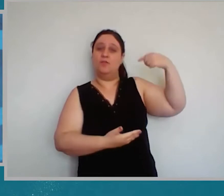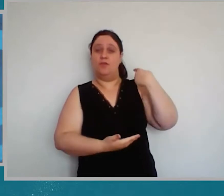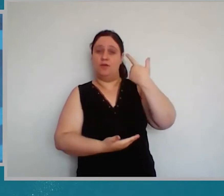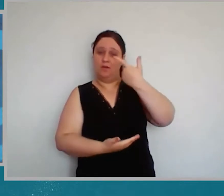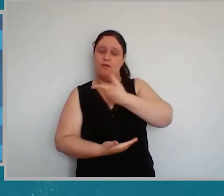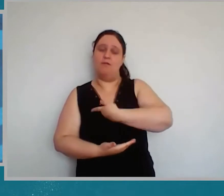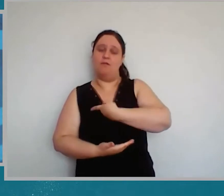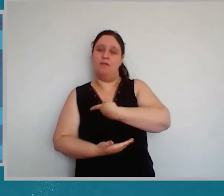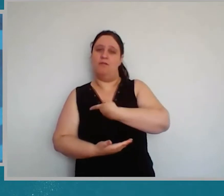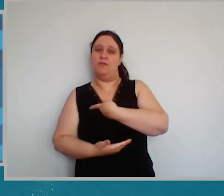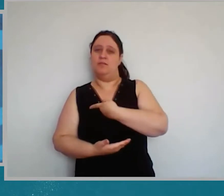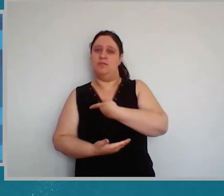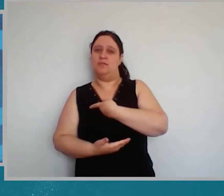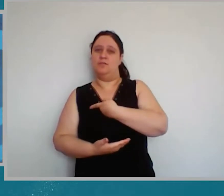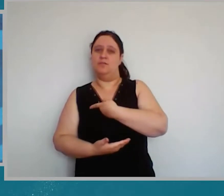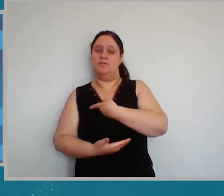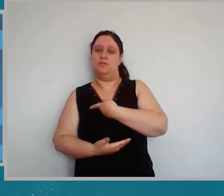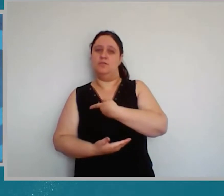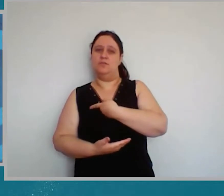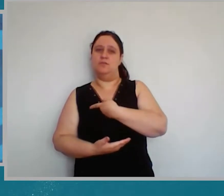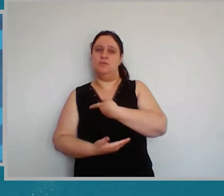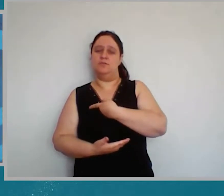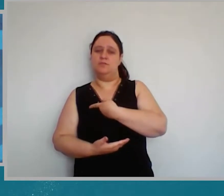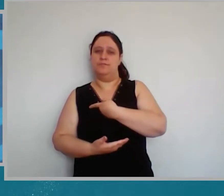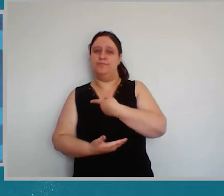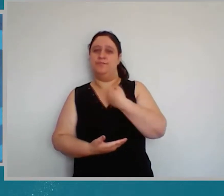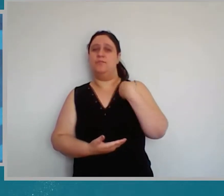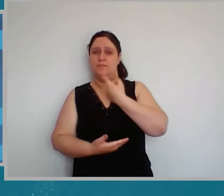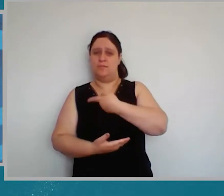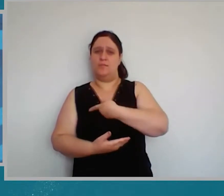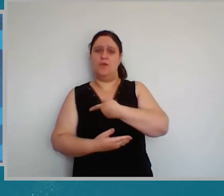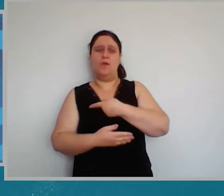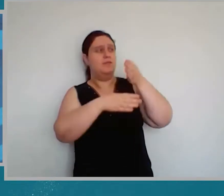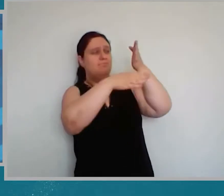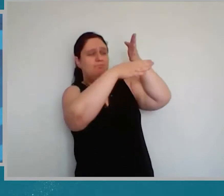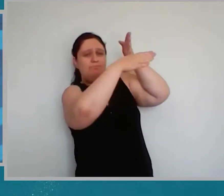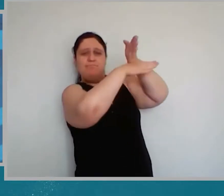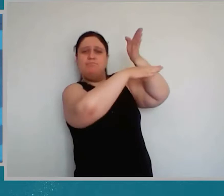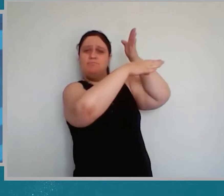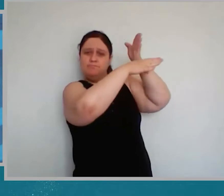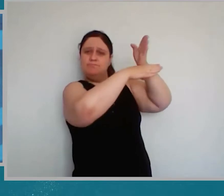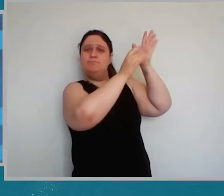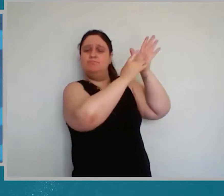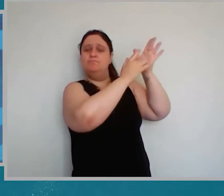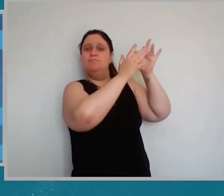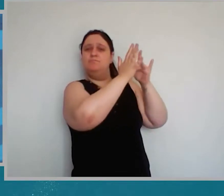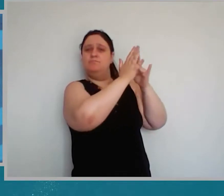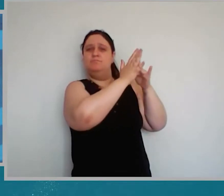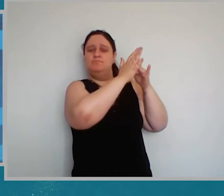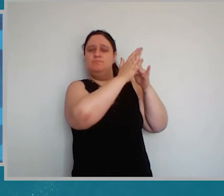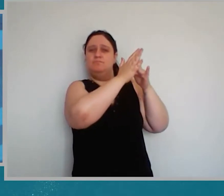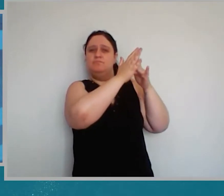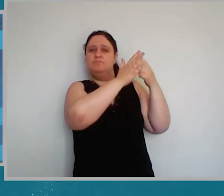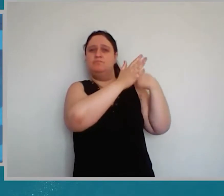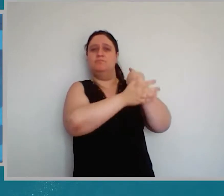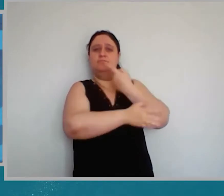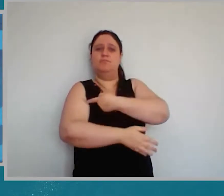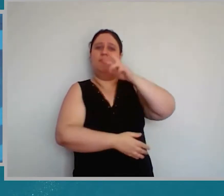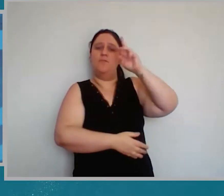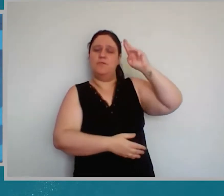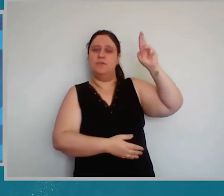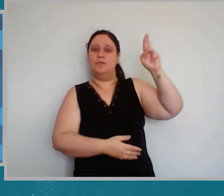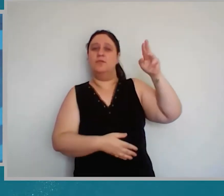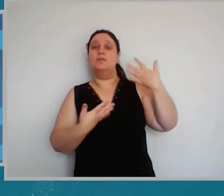para a participação de seu Filho Jesus Cristo, nosso Senhor. Portanto, a